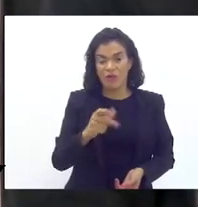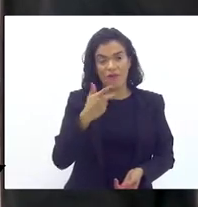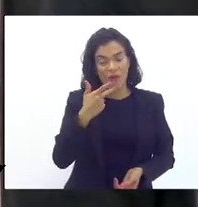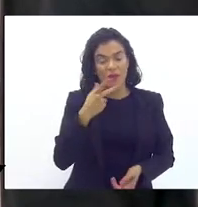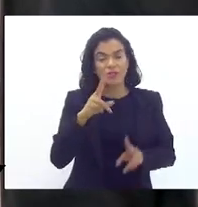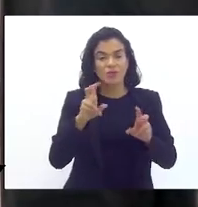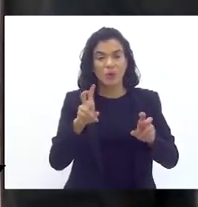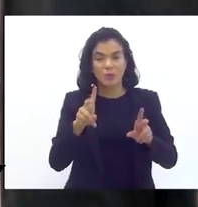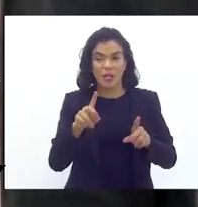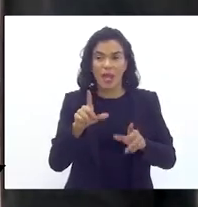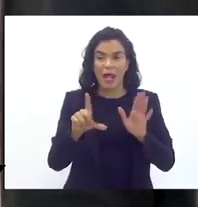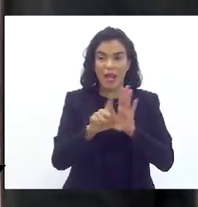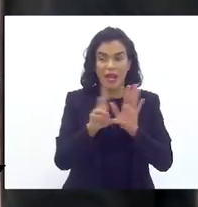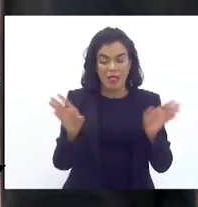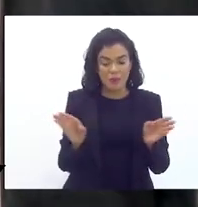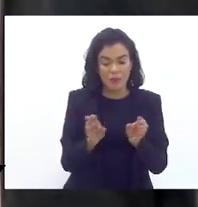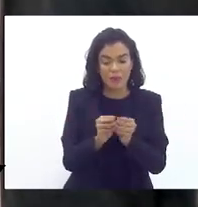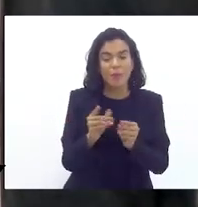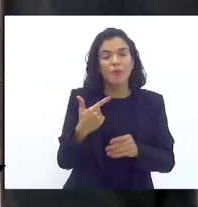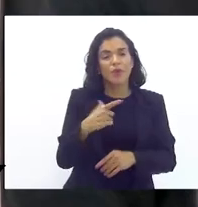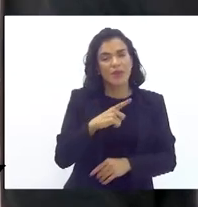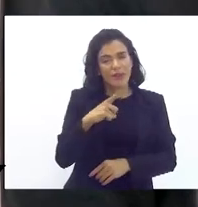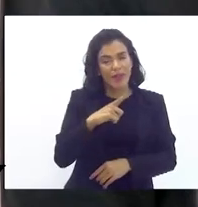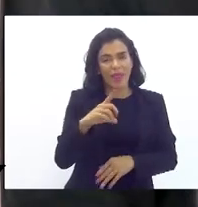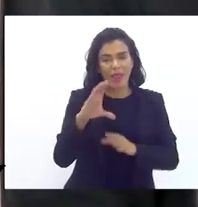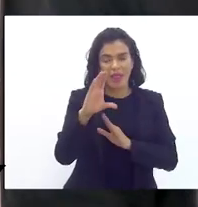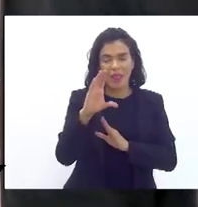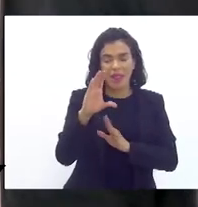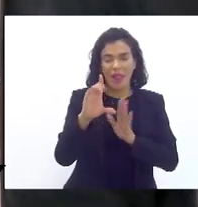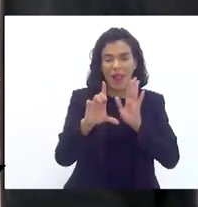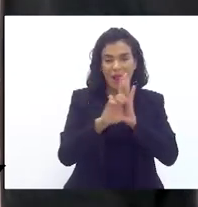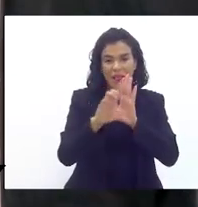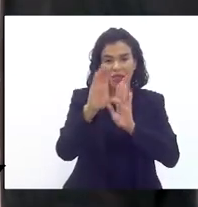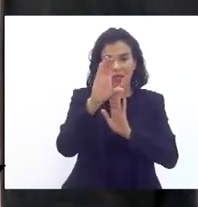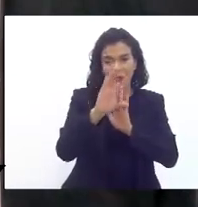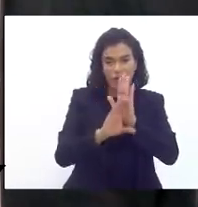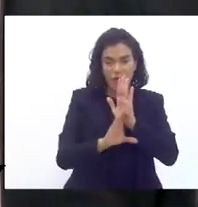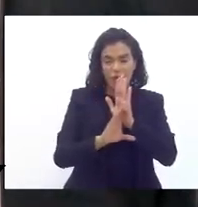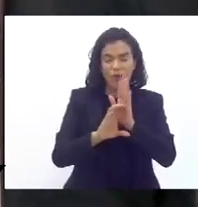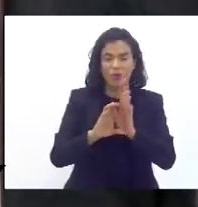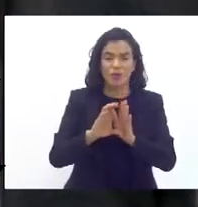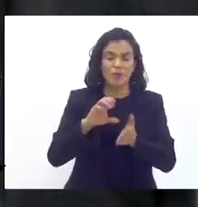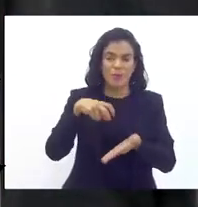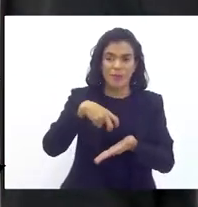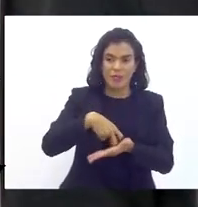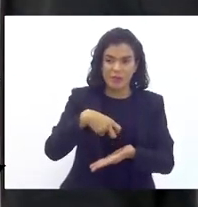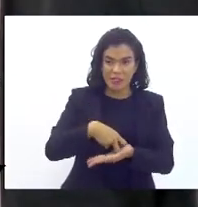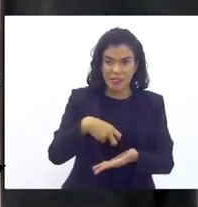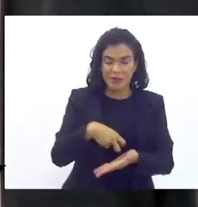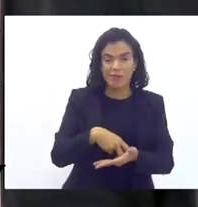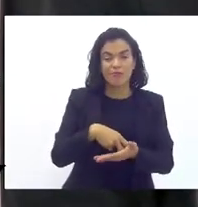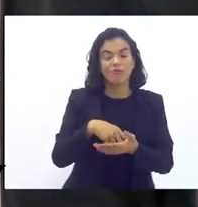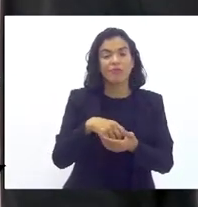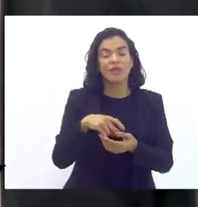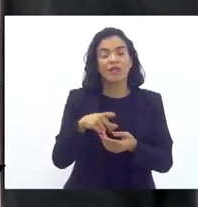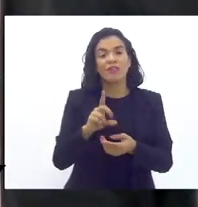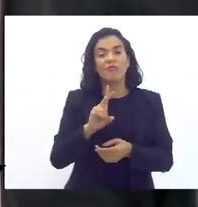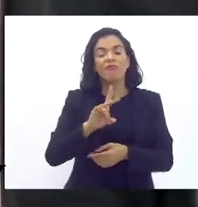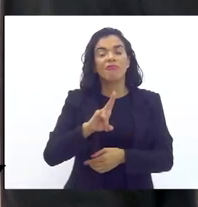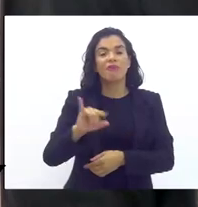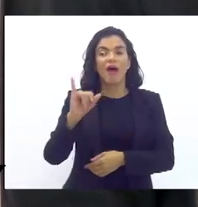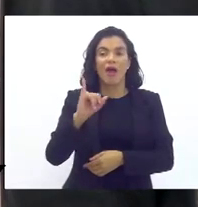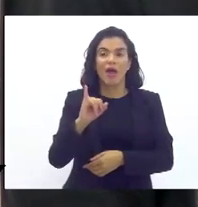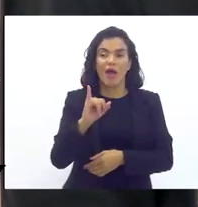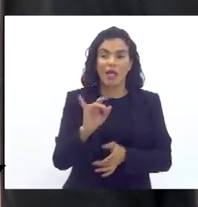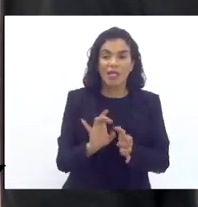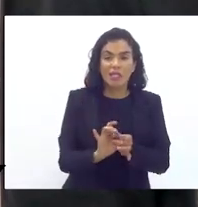ela deve ser sucinta porque a gente tem o código de processo penal que vai ali regulamentar o proceder do processo